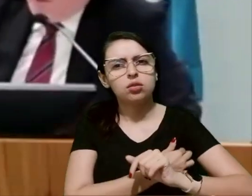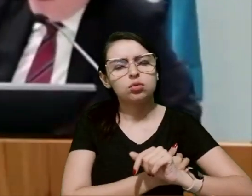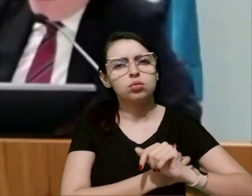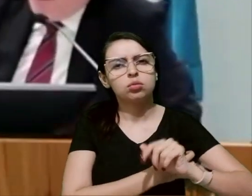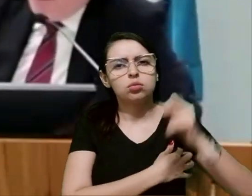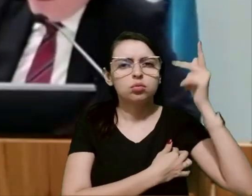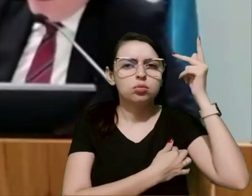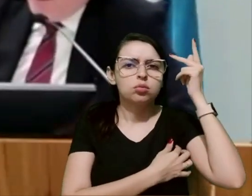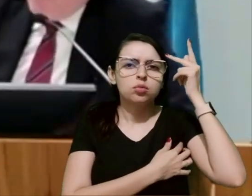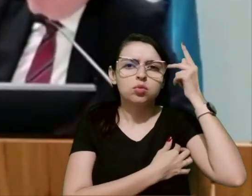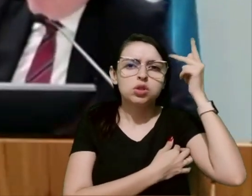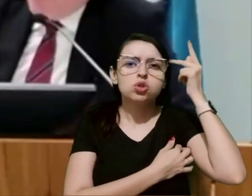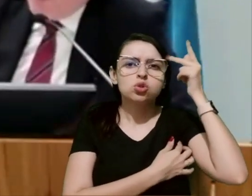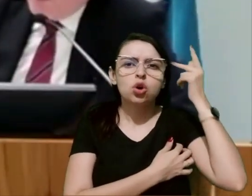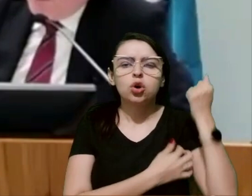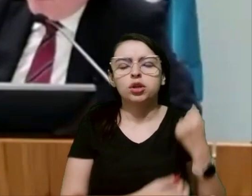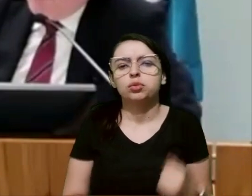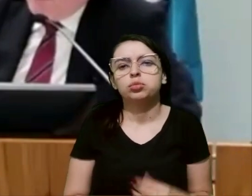pequeno